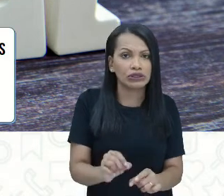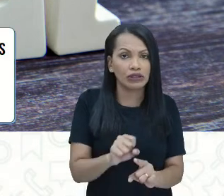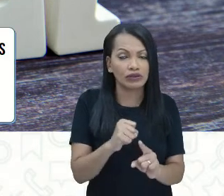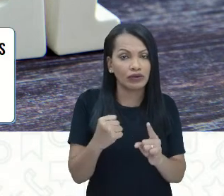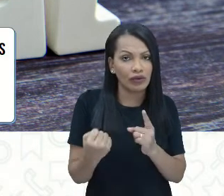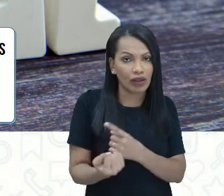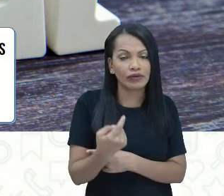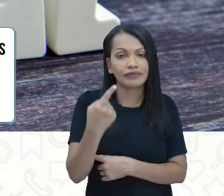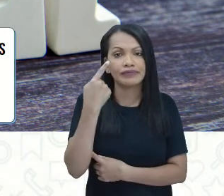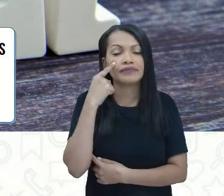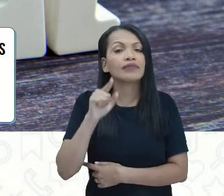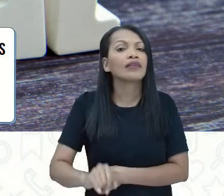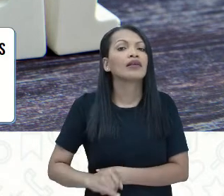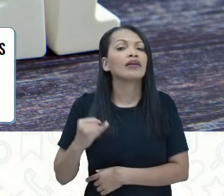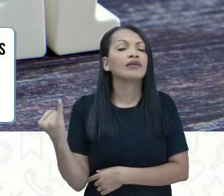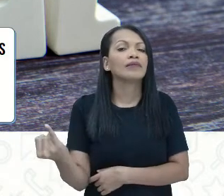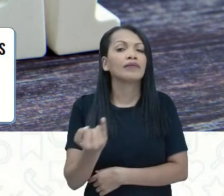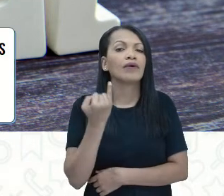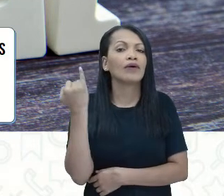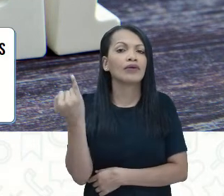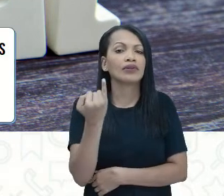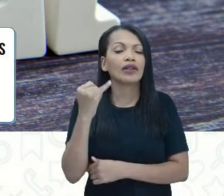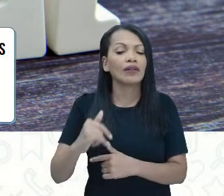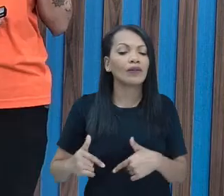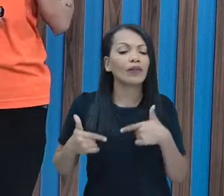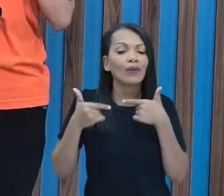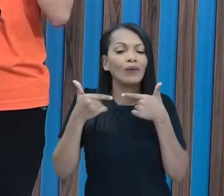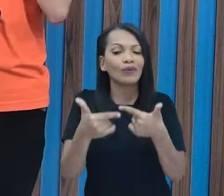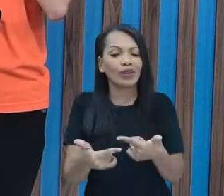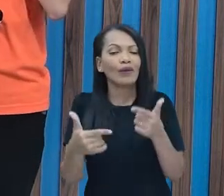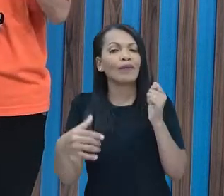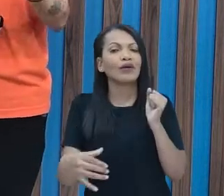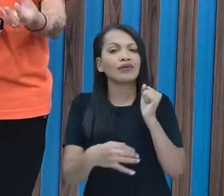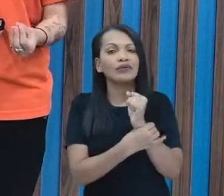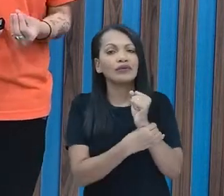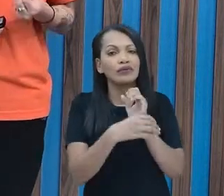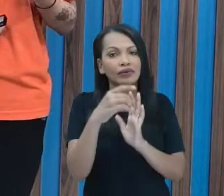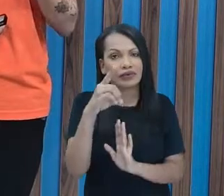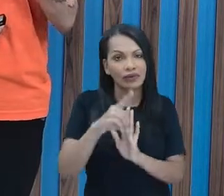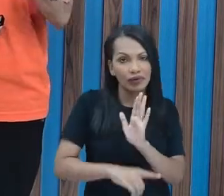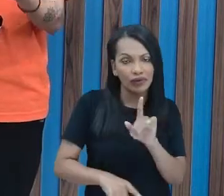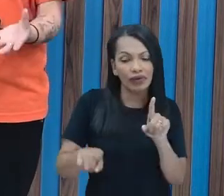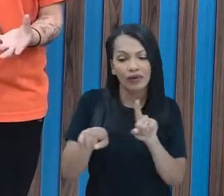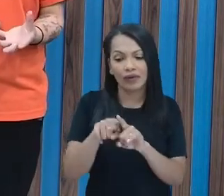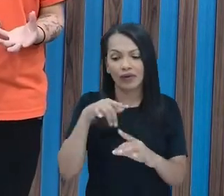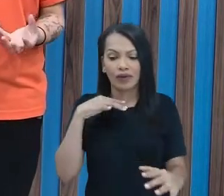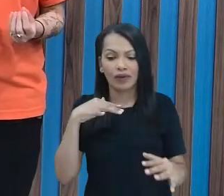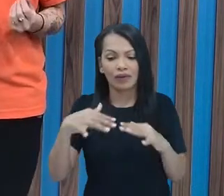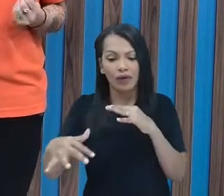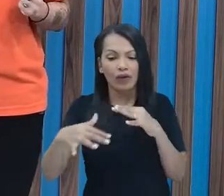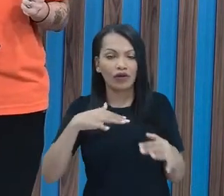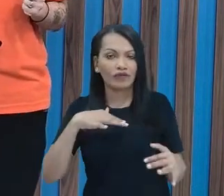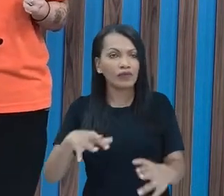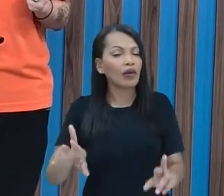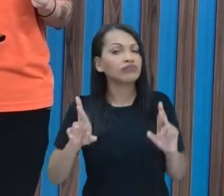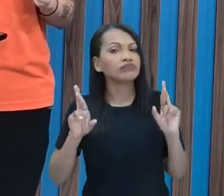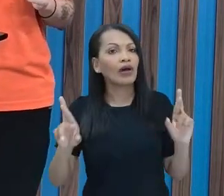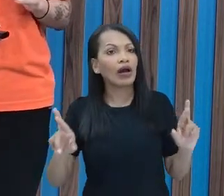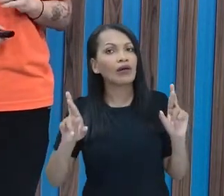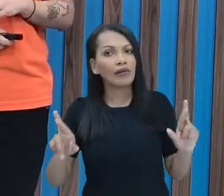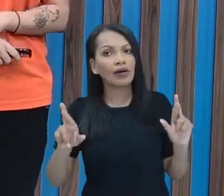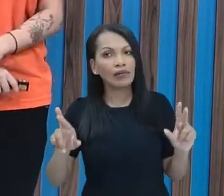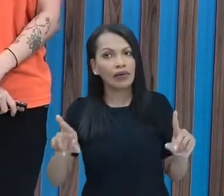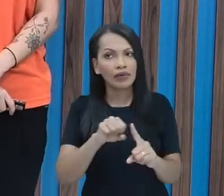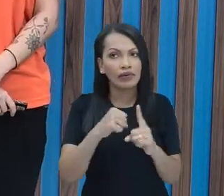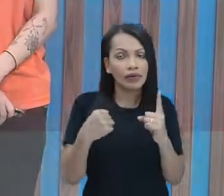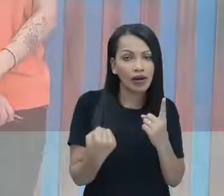a questão da importância de lutar pelos direitos, das manifestações, dos movimentos sociais, certo? E aí